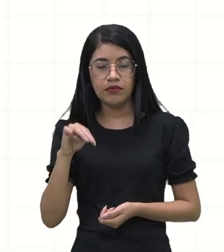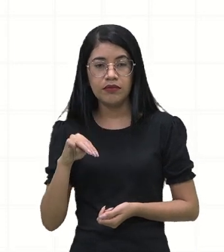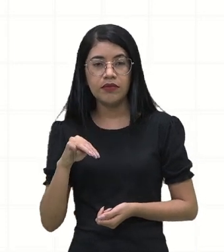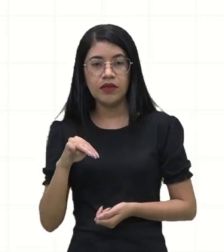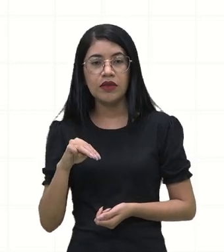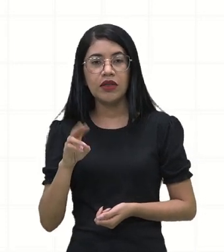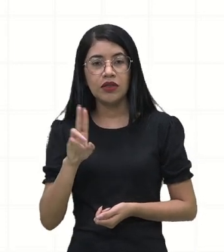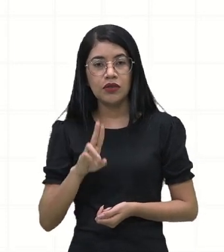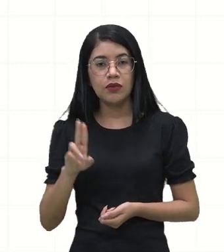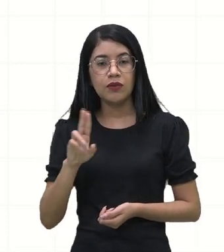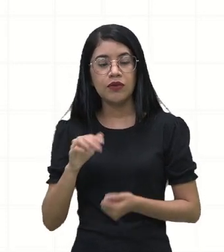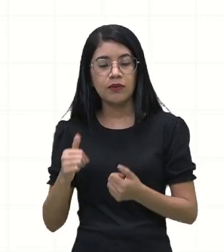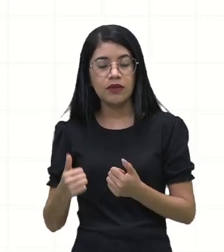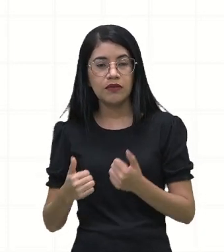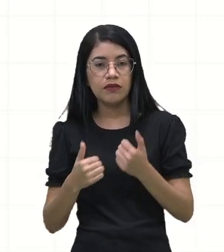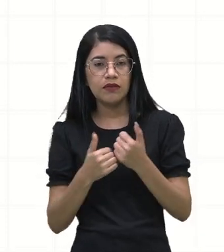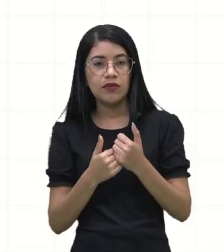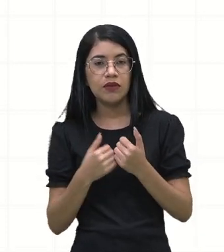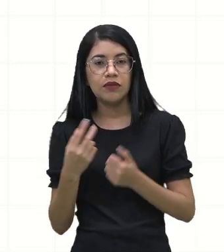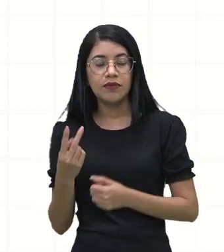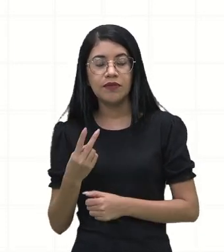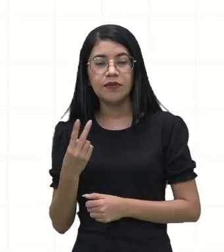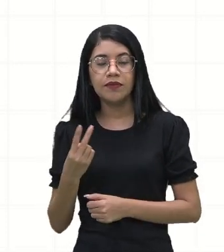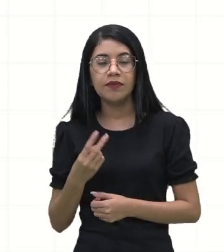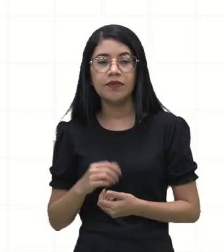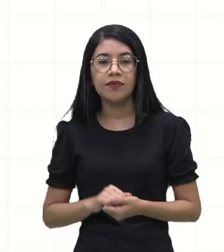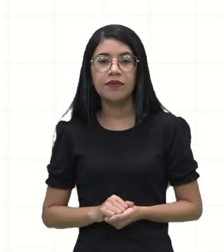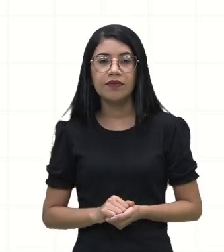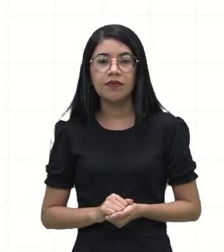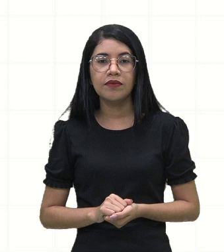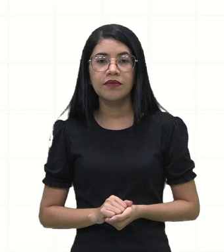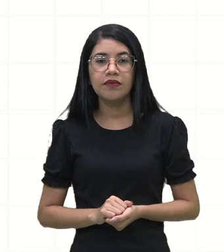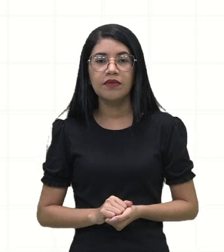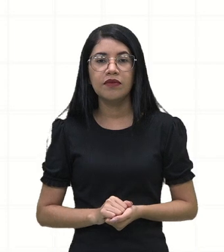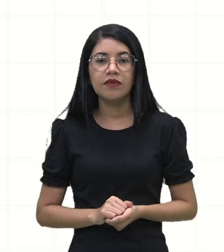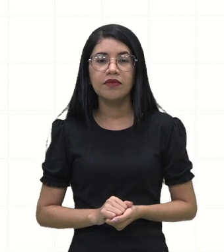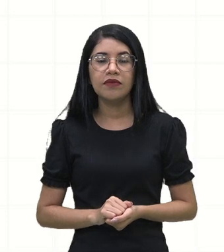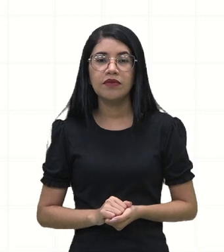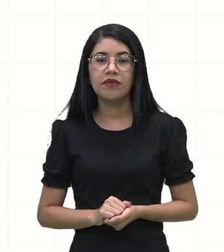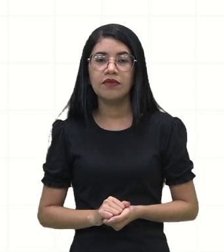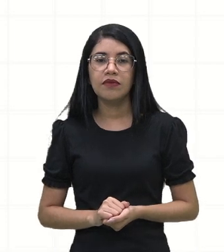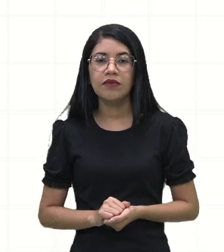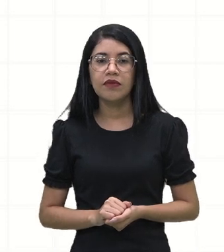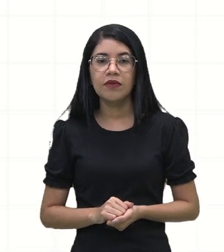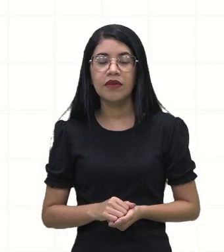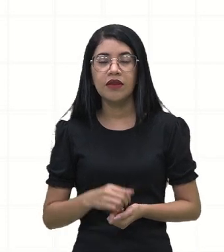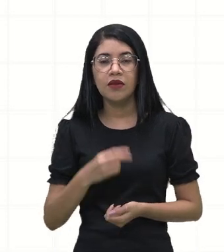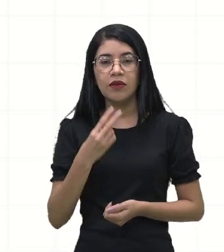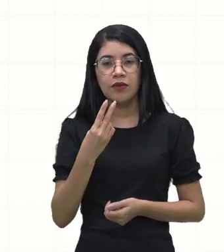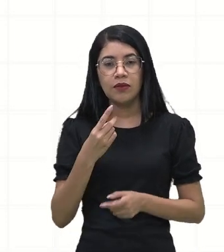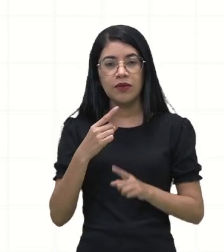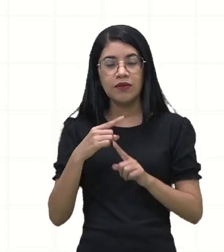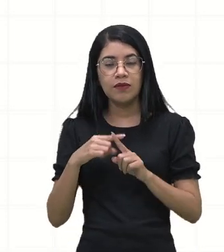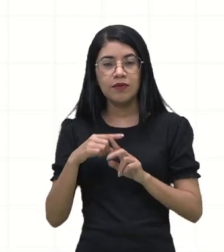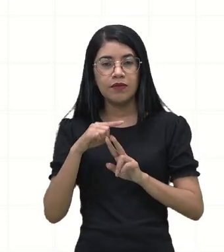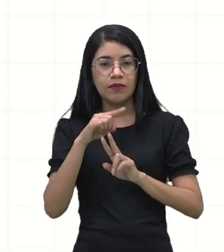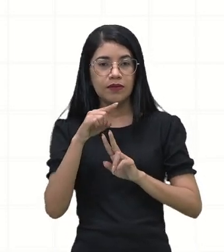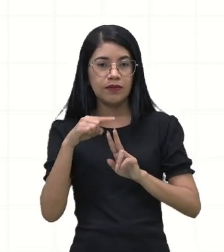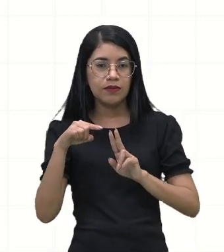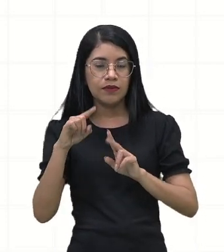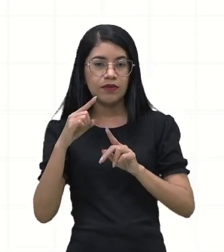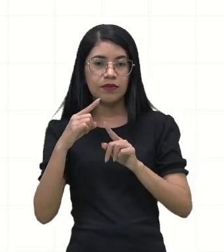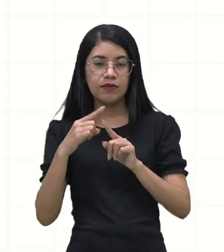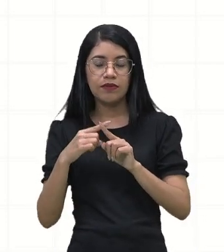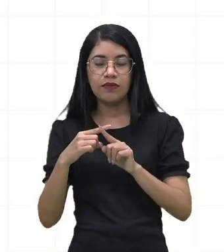do raio, que é 2 vezes π vezes o raio.